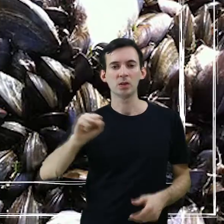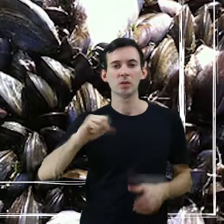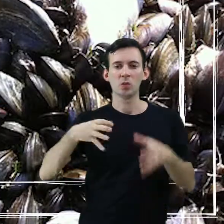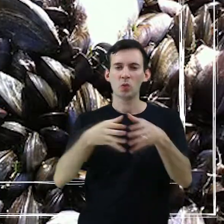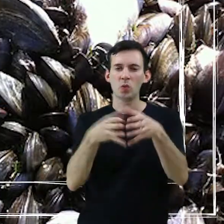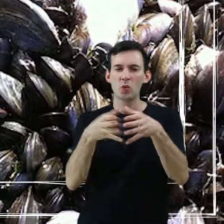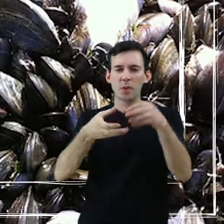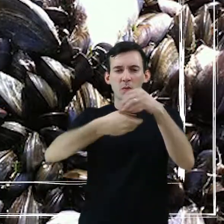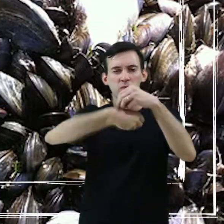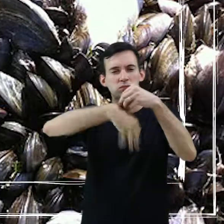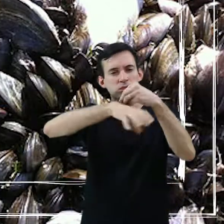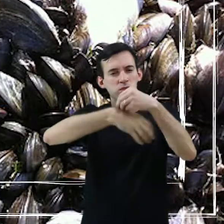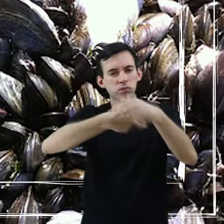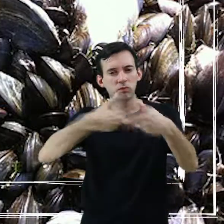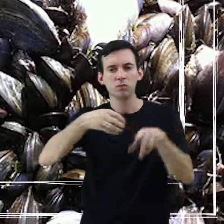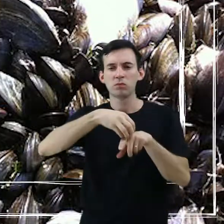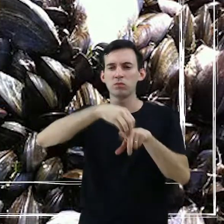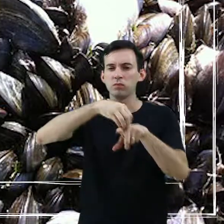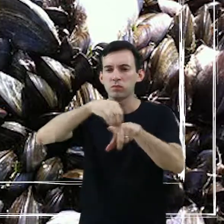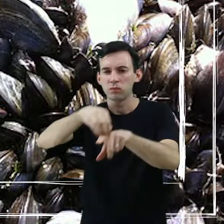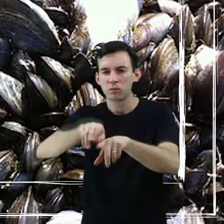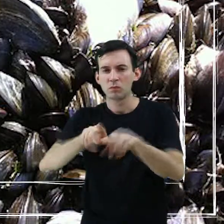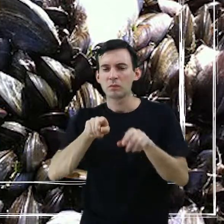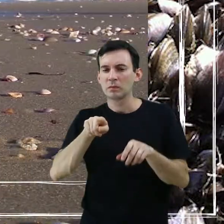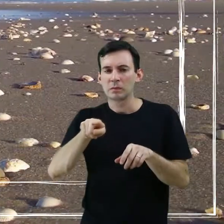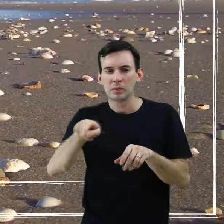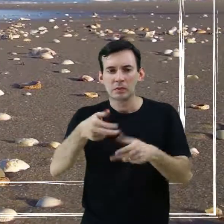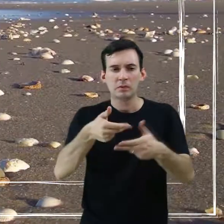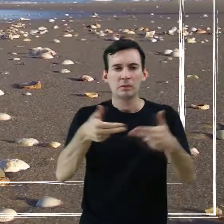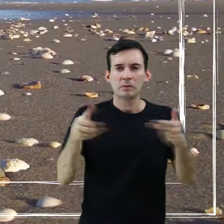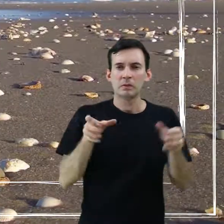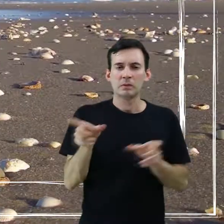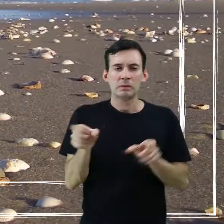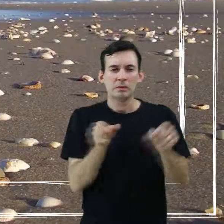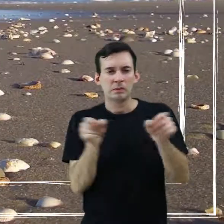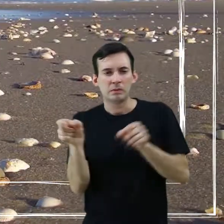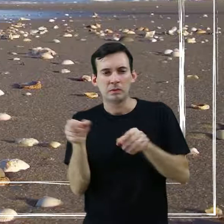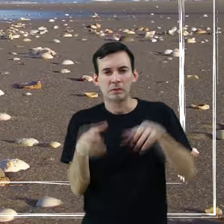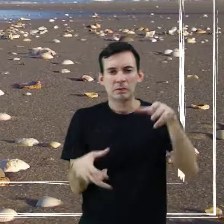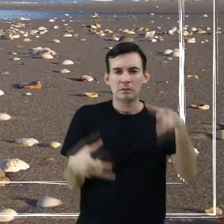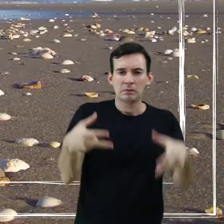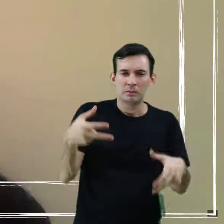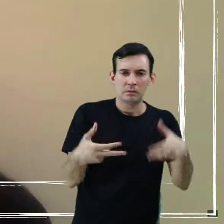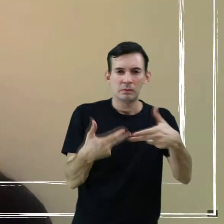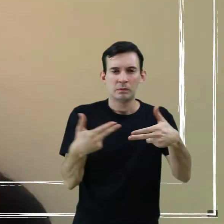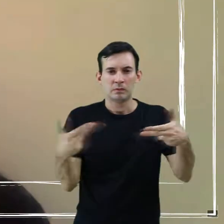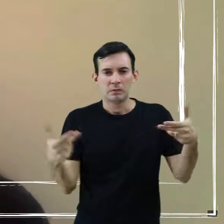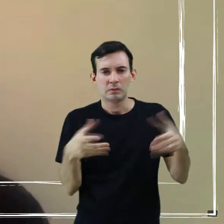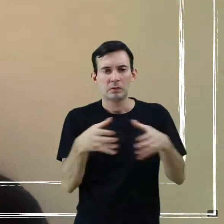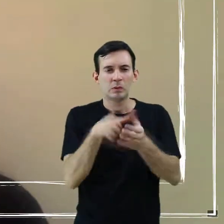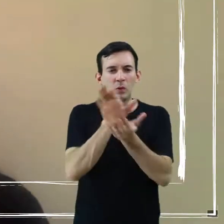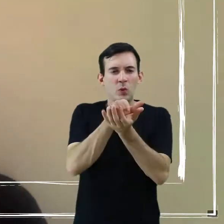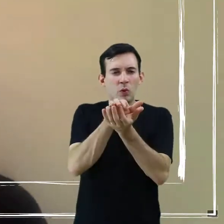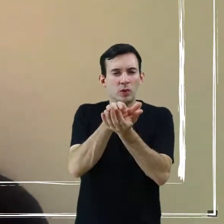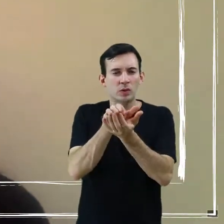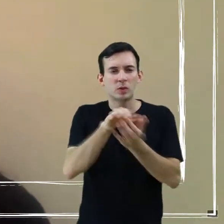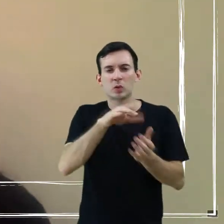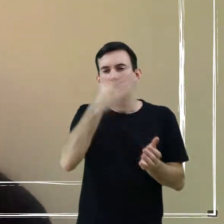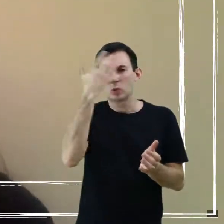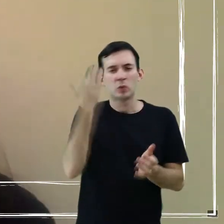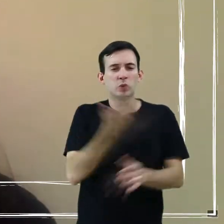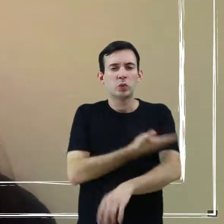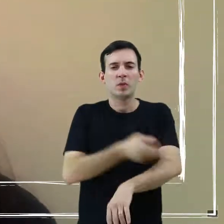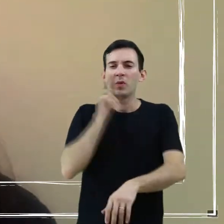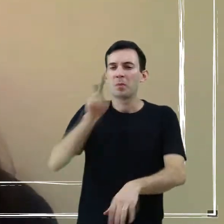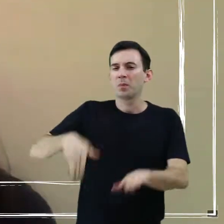mexilhões, as vieiras e todas aquelas conchinhas que a gente costuma ver na praia, mas eles também podem